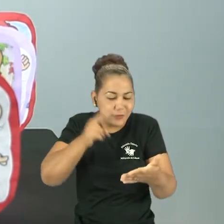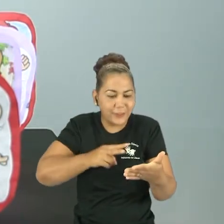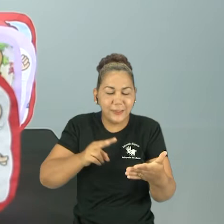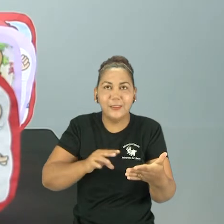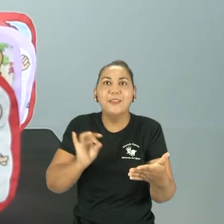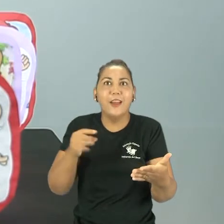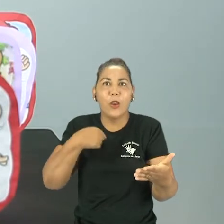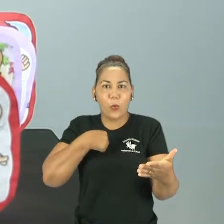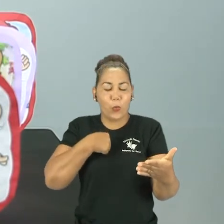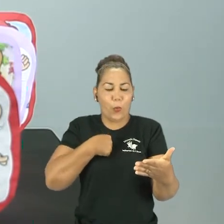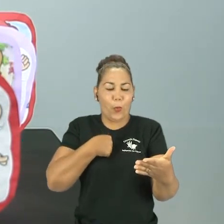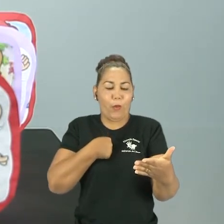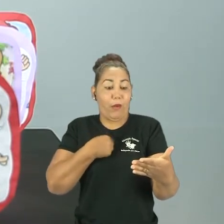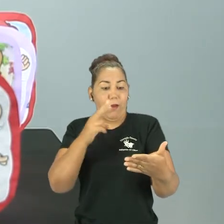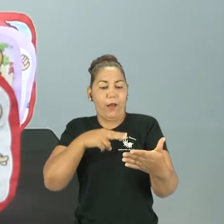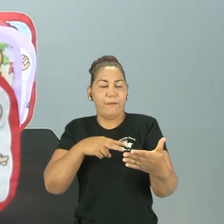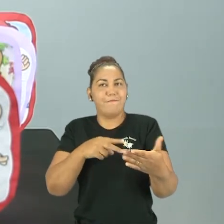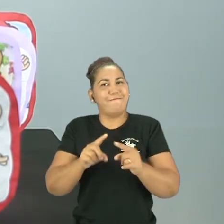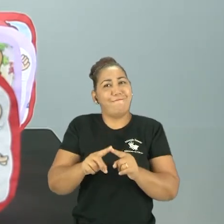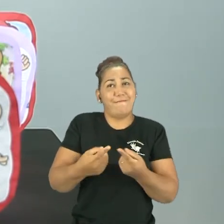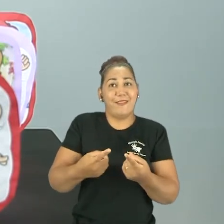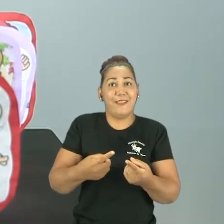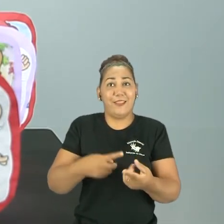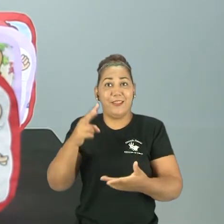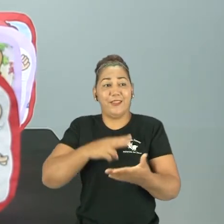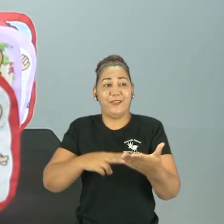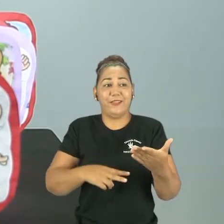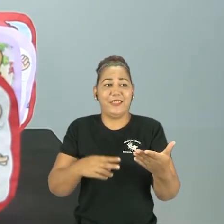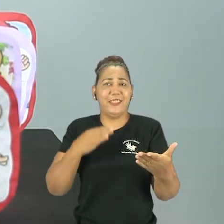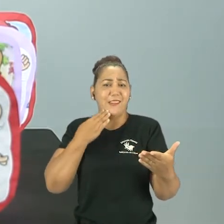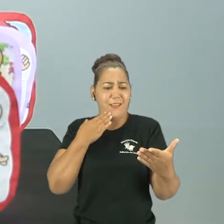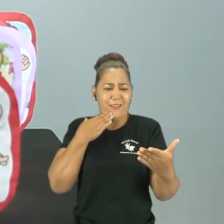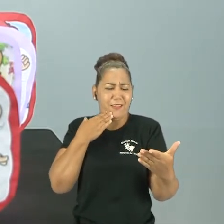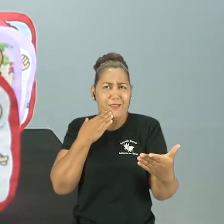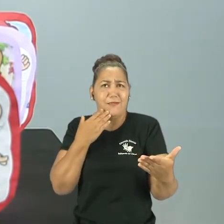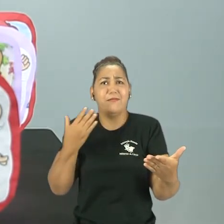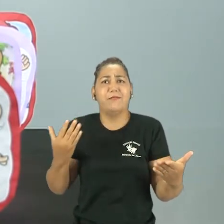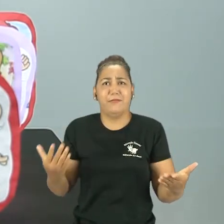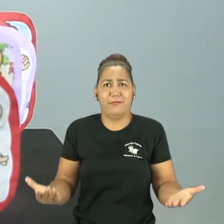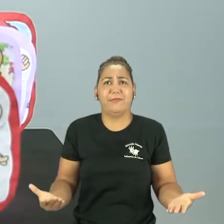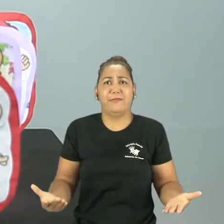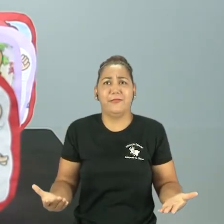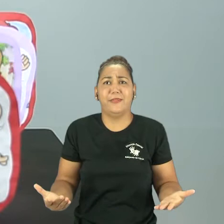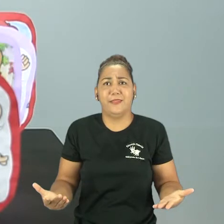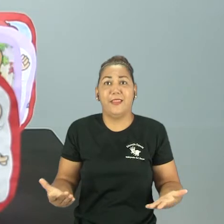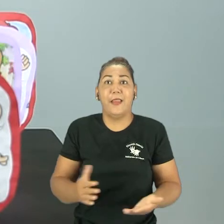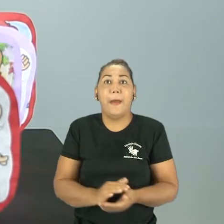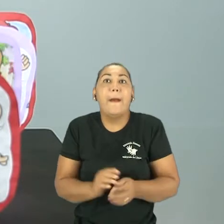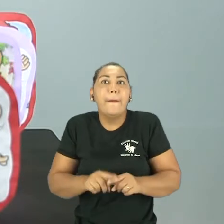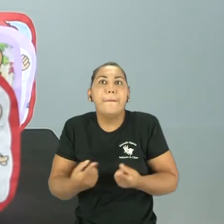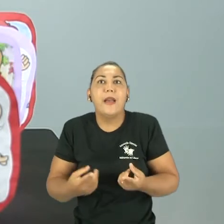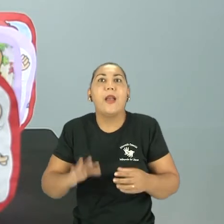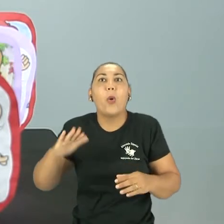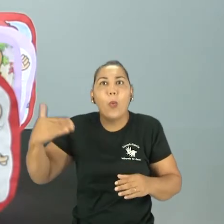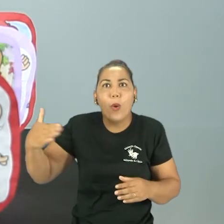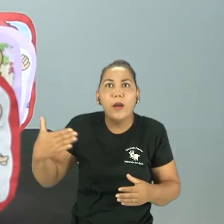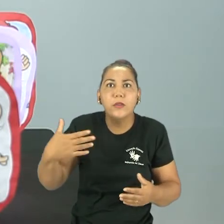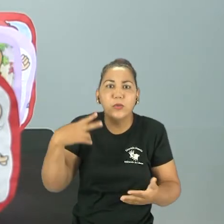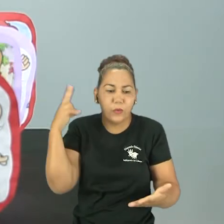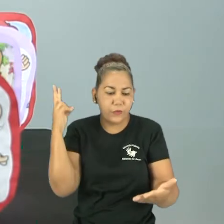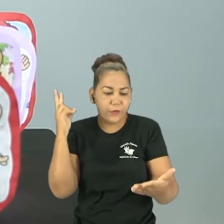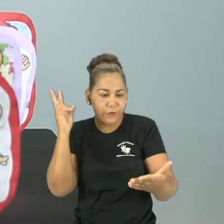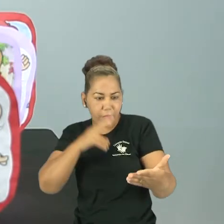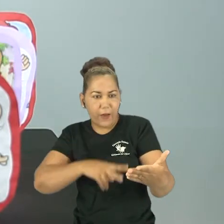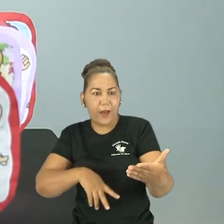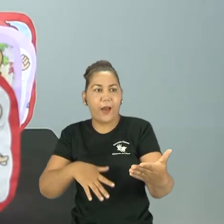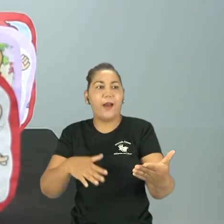Só que aí eu li e não entendia direito, porque eu tinha dificuldade para ler, né? Aprendendo a ler. Só que aí no dia que eu li, entendi, aí eu